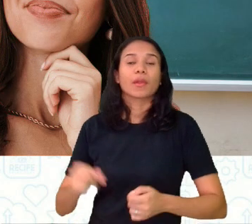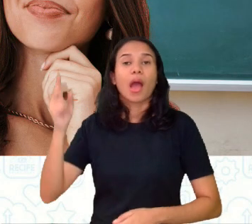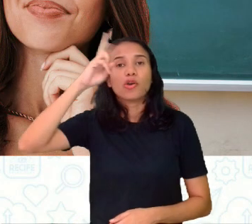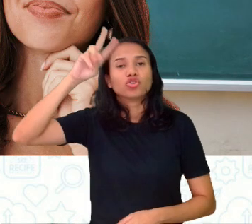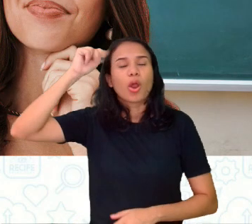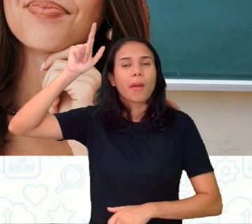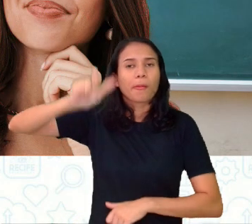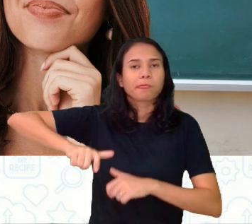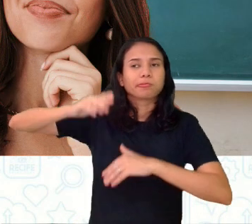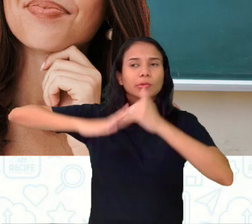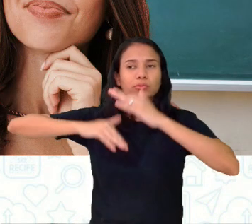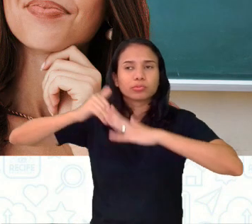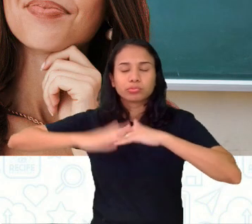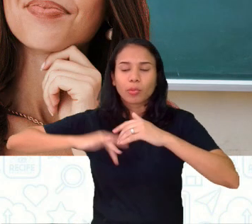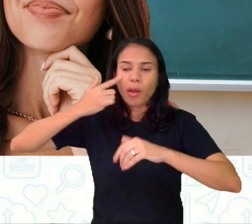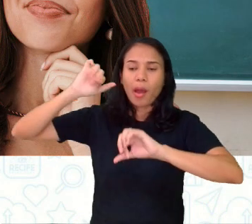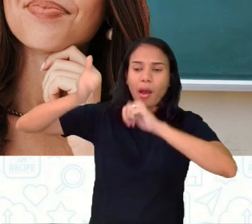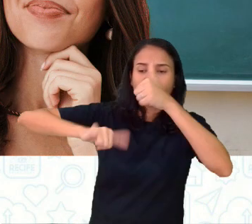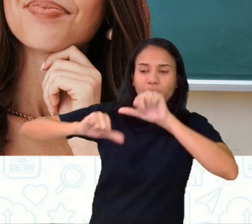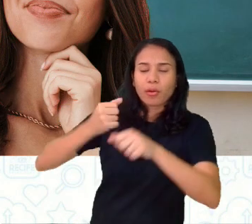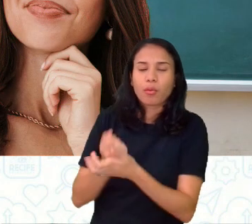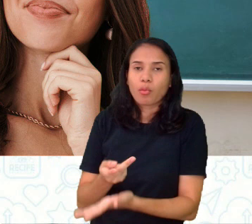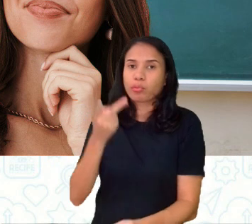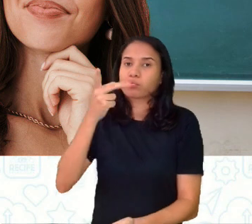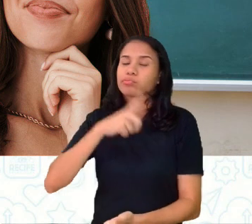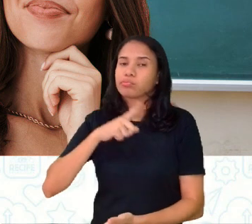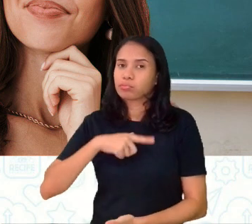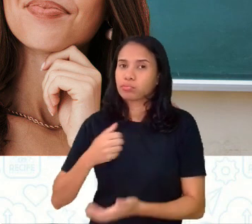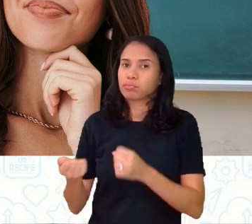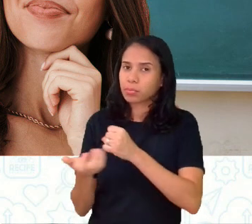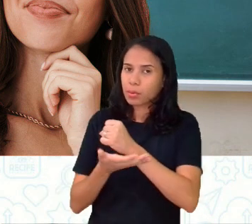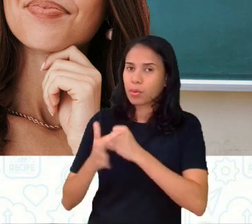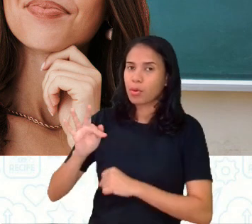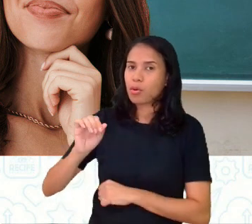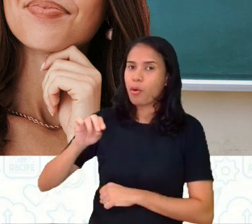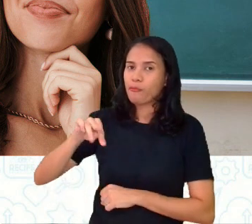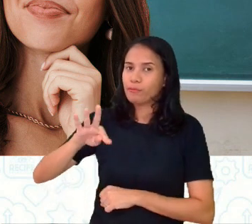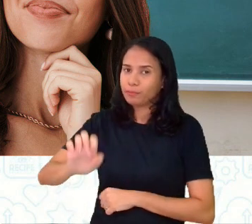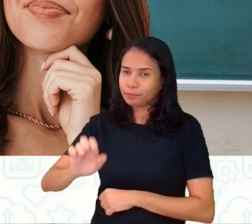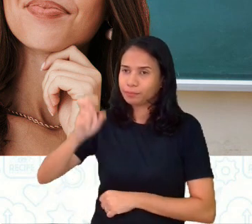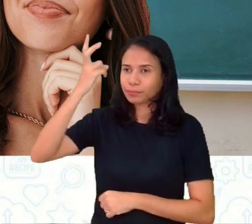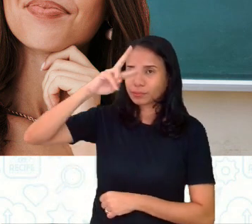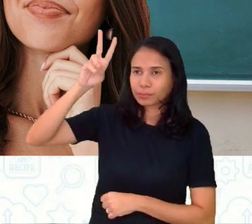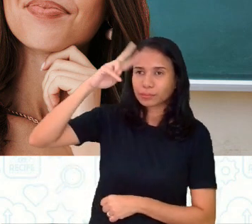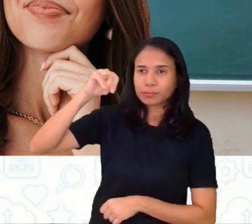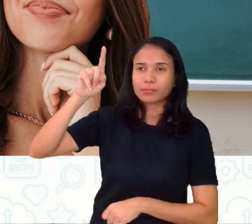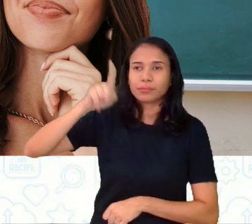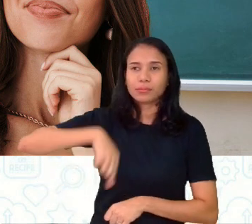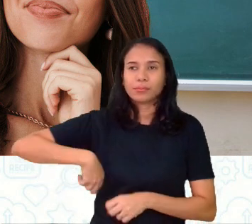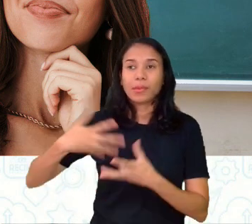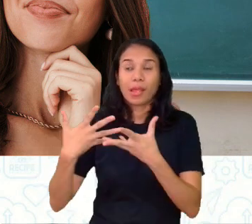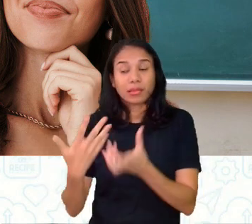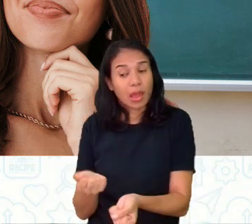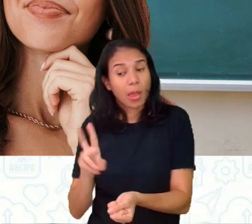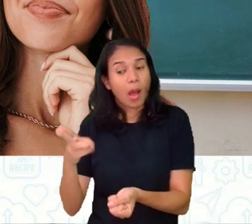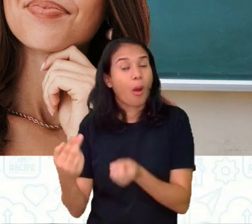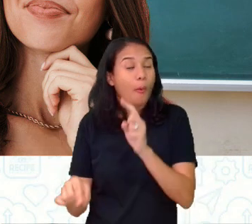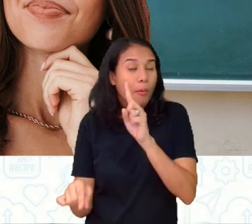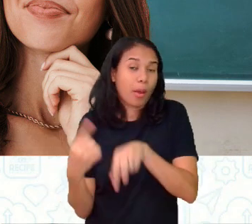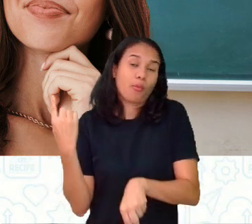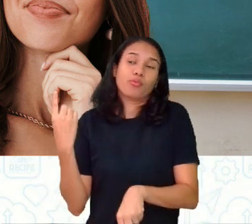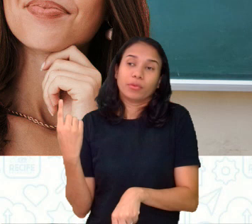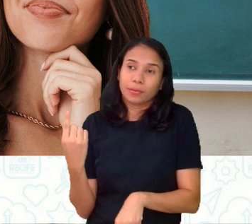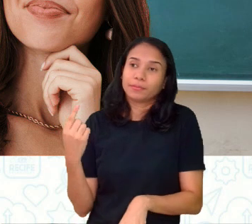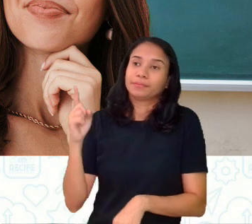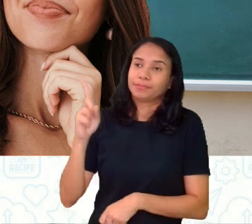historiador analisa um acontecimento com base em fontes históricas, que a gente estava falando, aceita ou recusa,